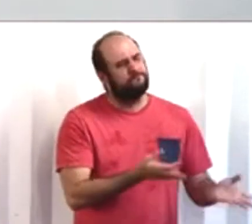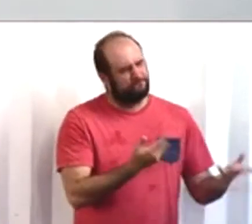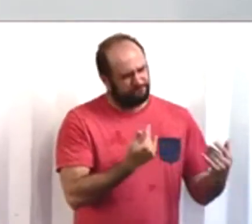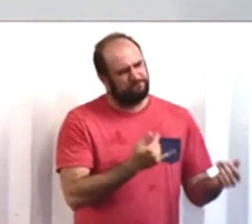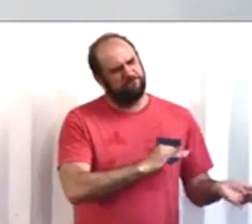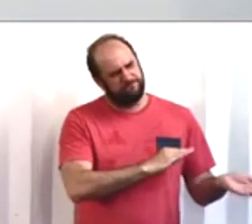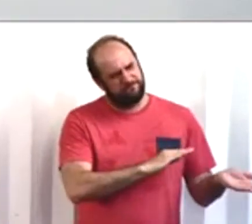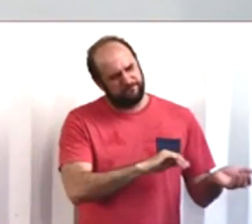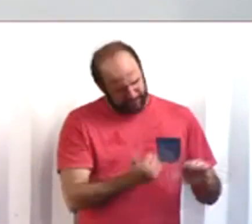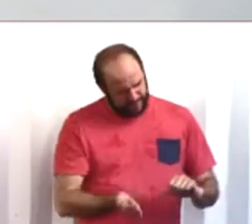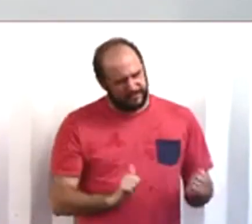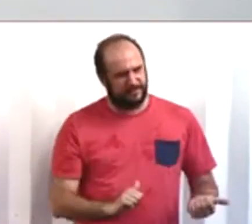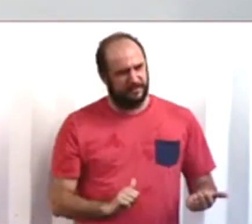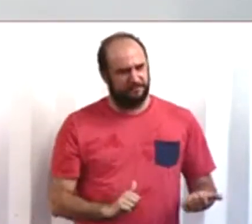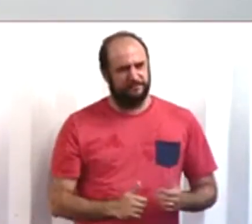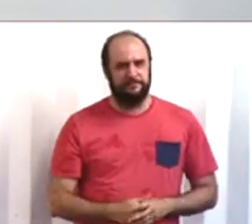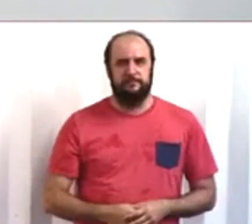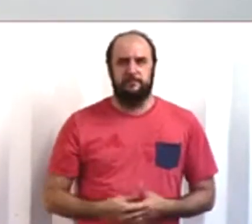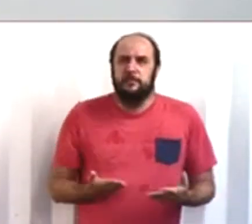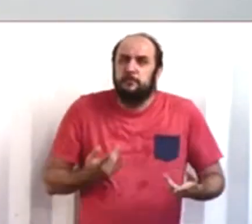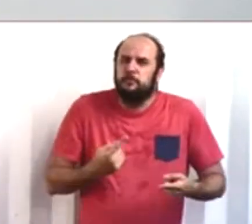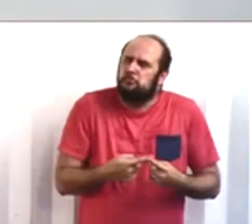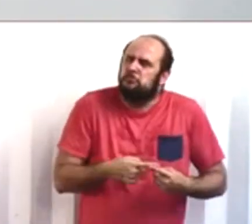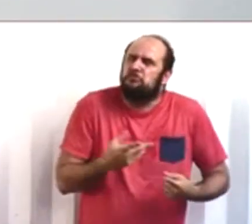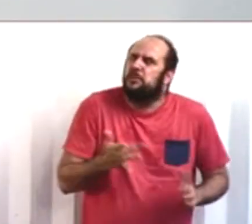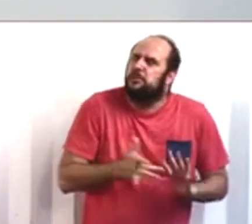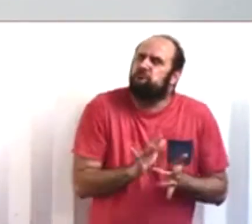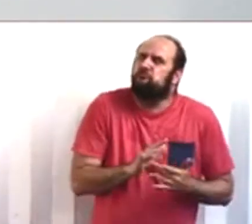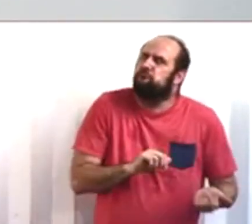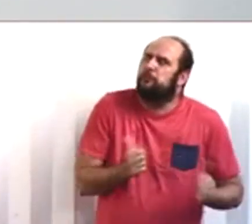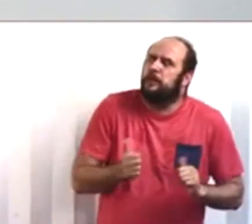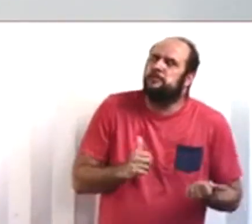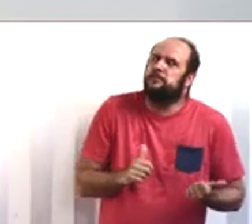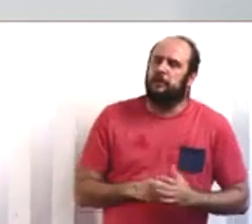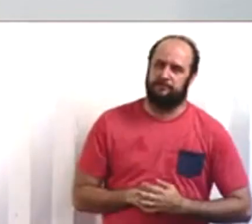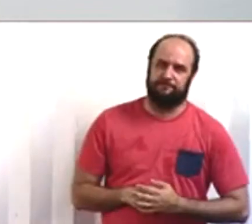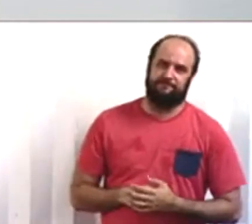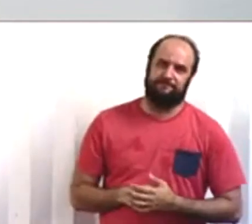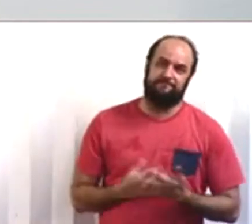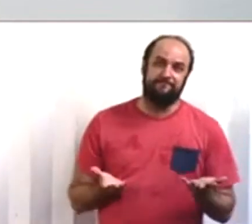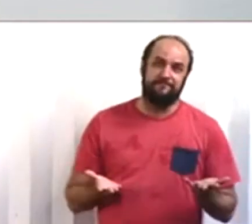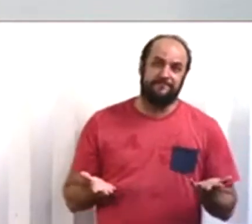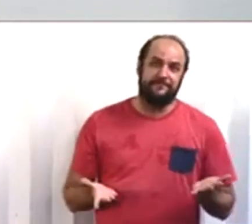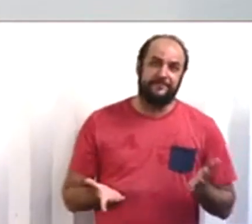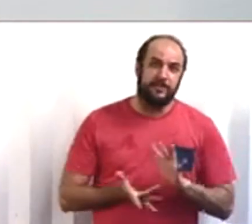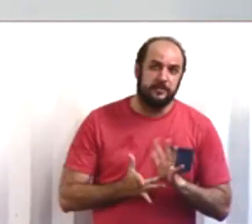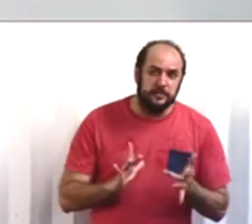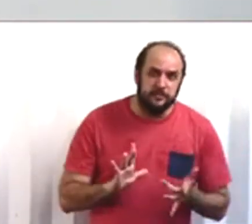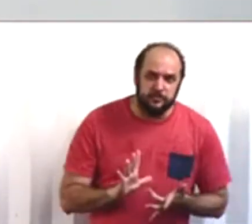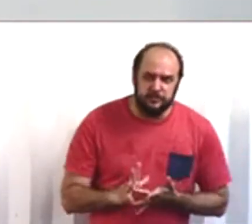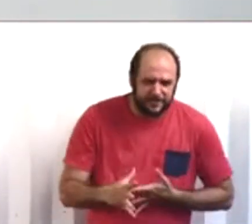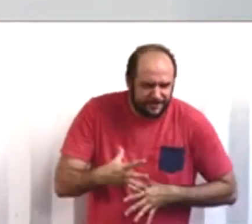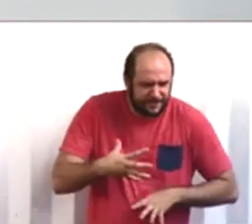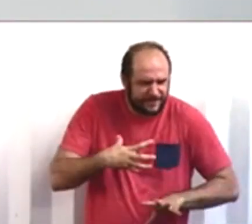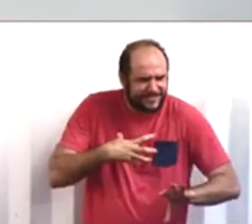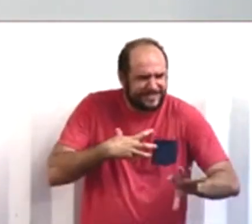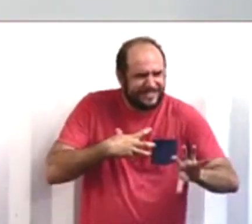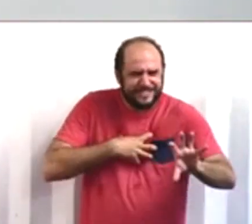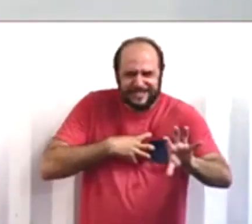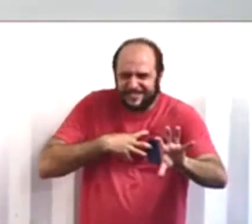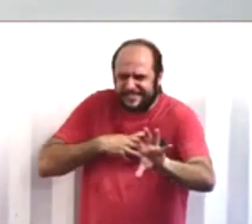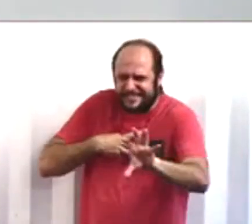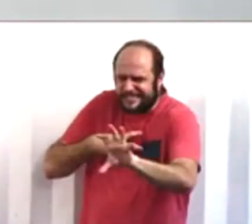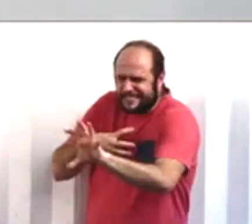que é que Jesus fez isso? Jesus, neste momento, identifica-se com todos aqueles que um